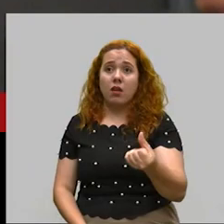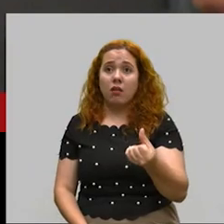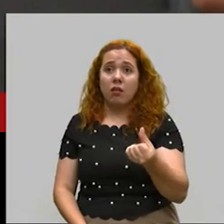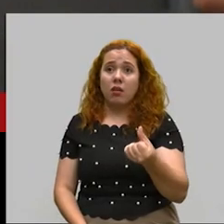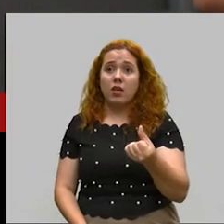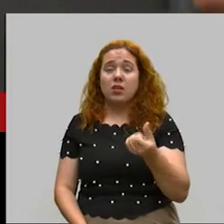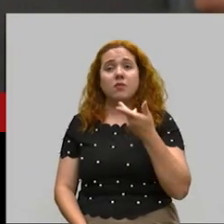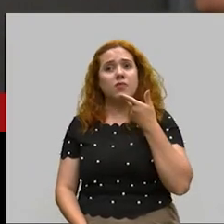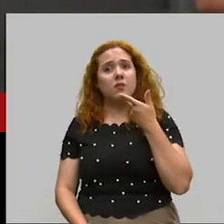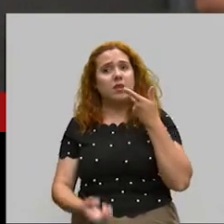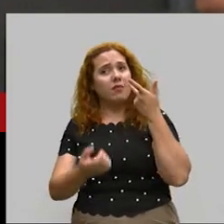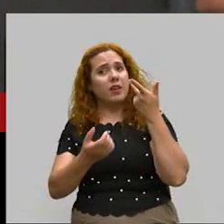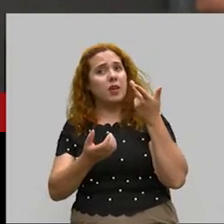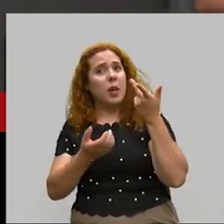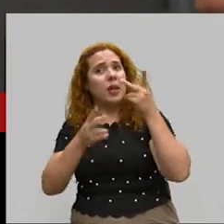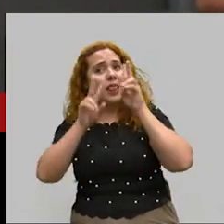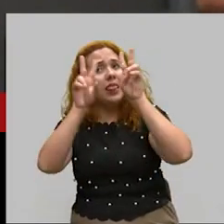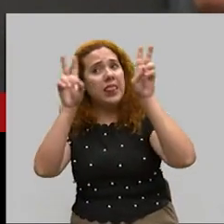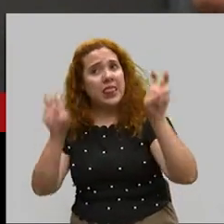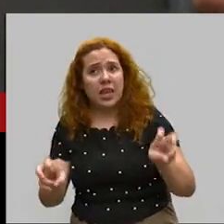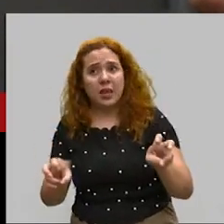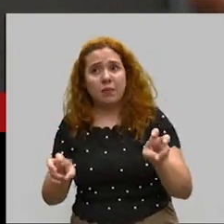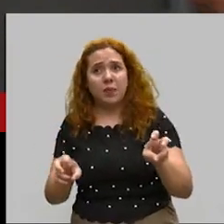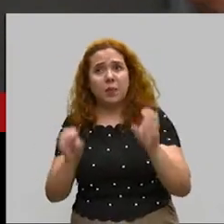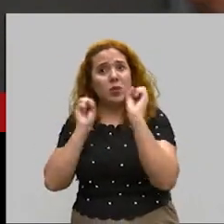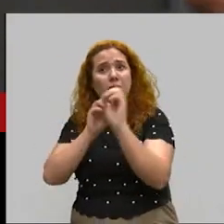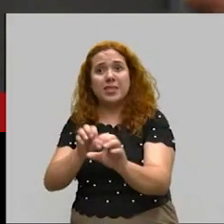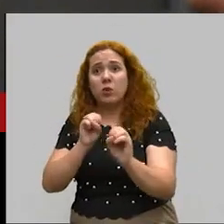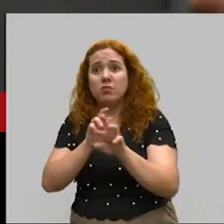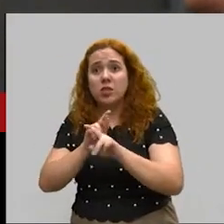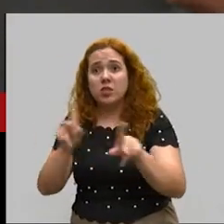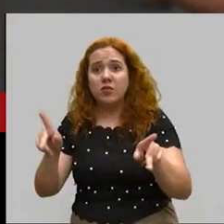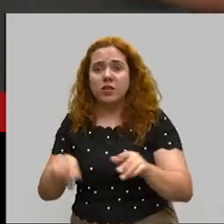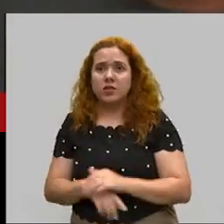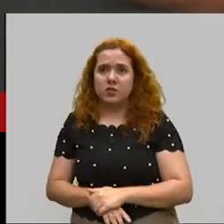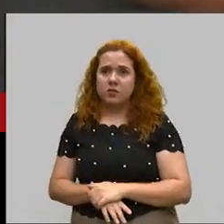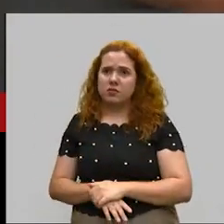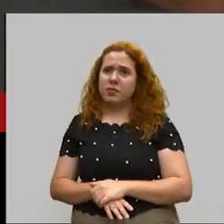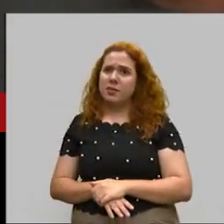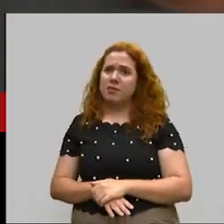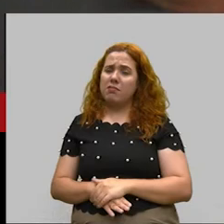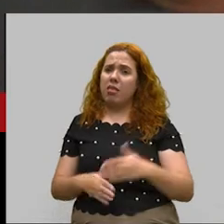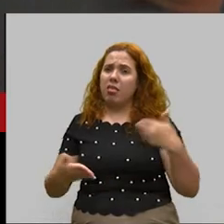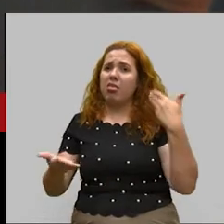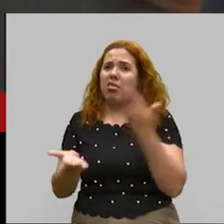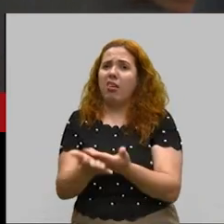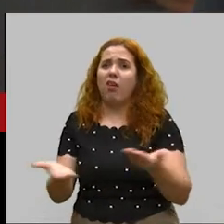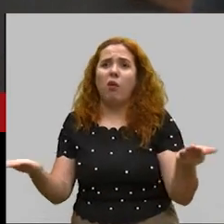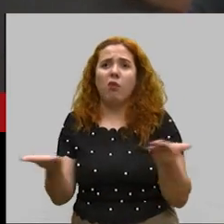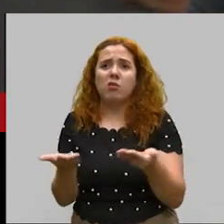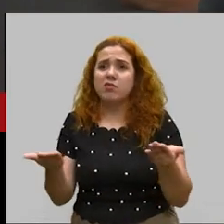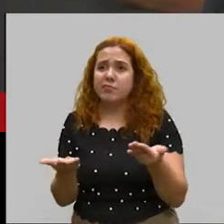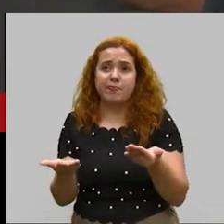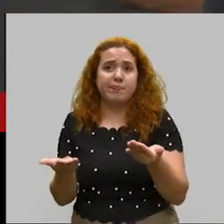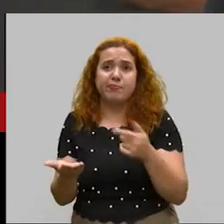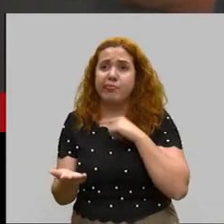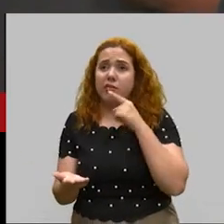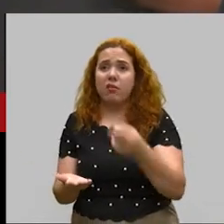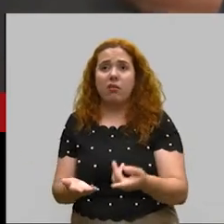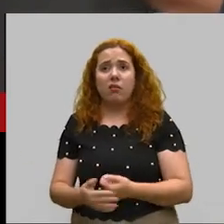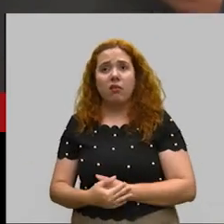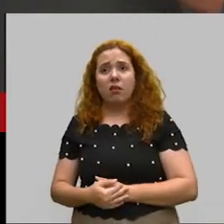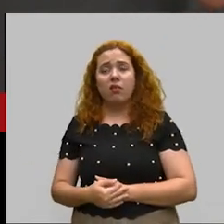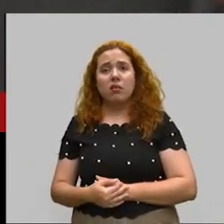falar de uma educação diferenciada né e até hoje nós não conquistamos de fato não